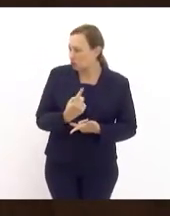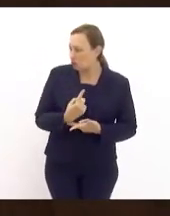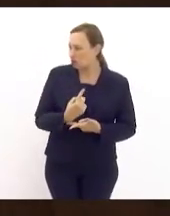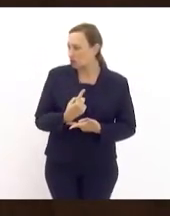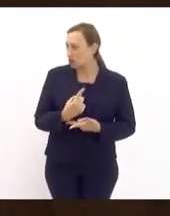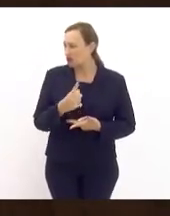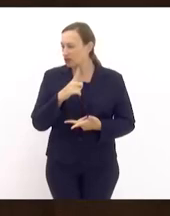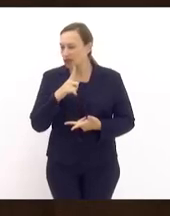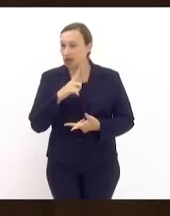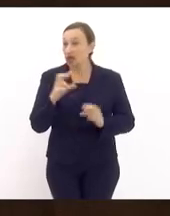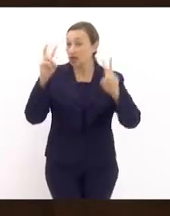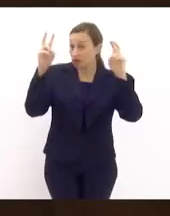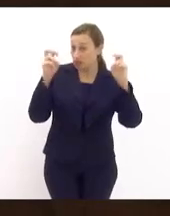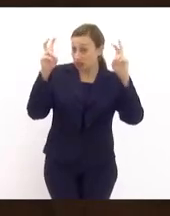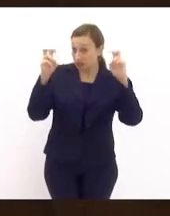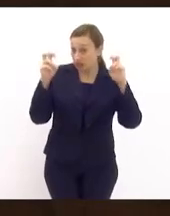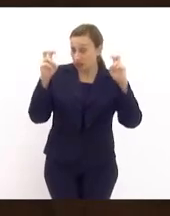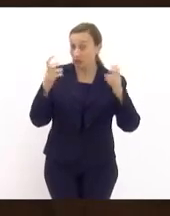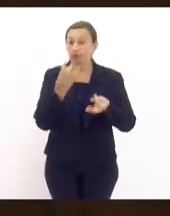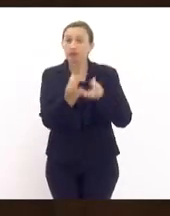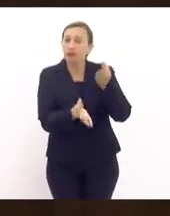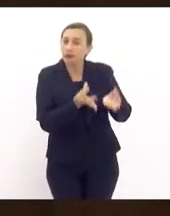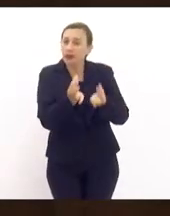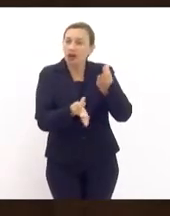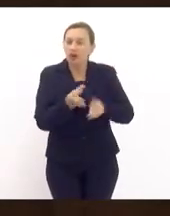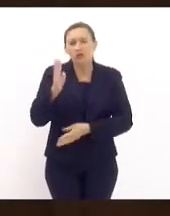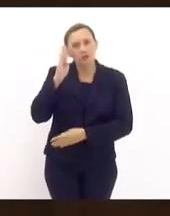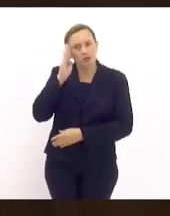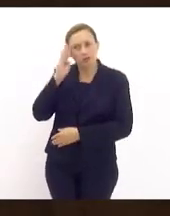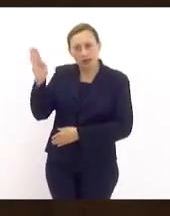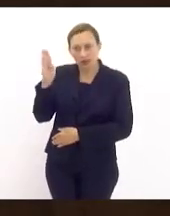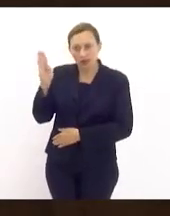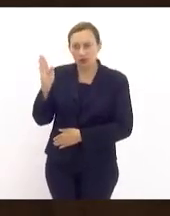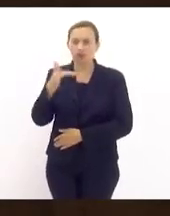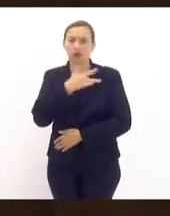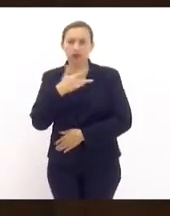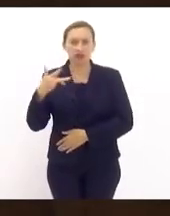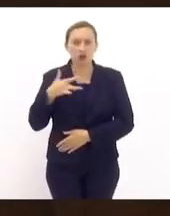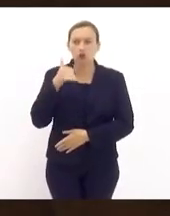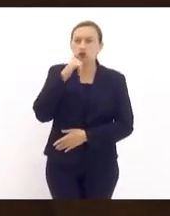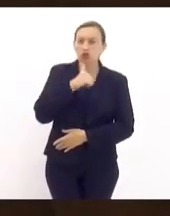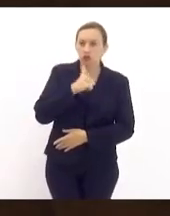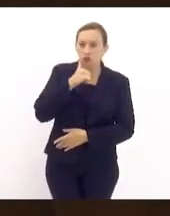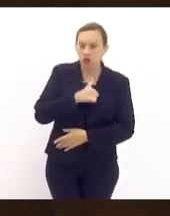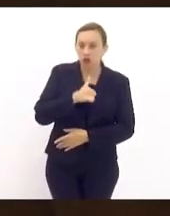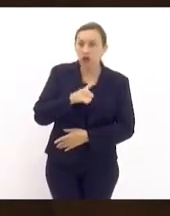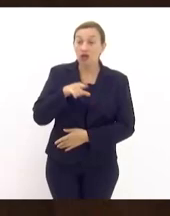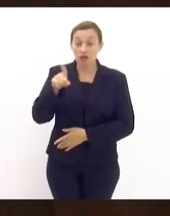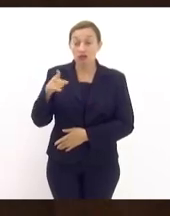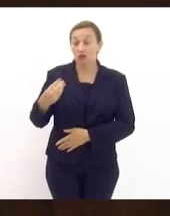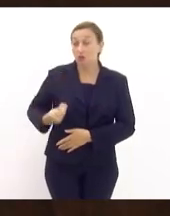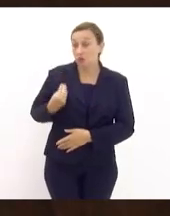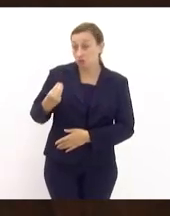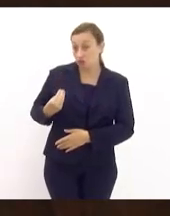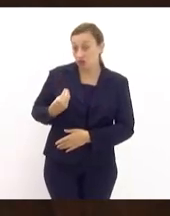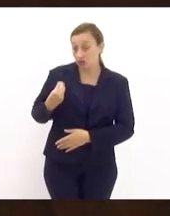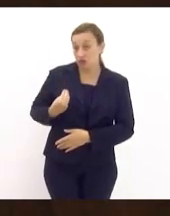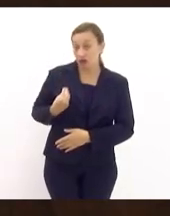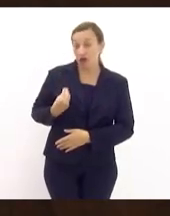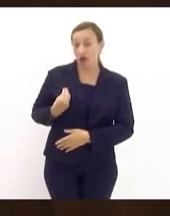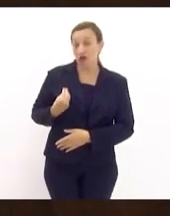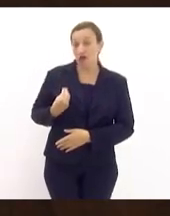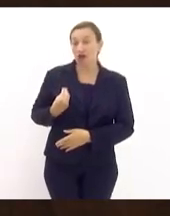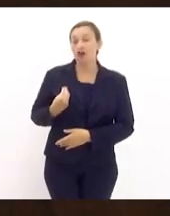esse tema tratado como prioridade para a saúde da mulher e para essa mulher viver a sua vida